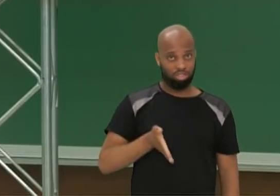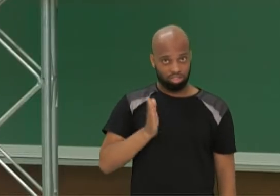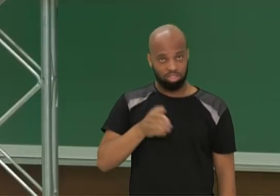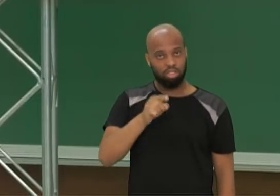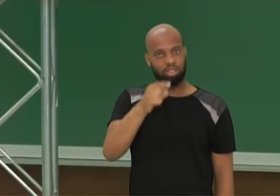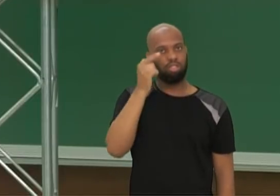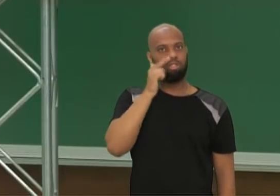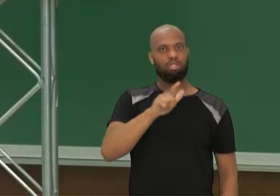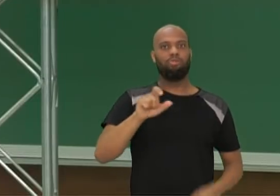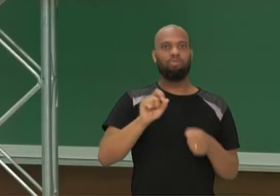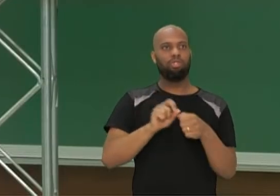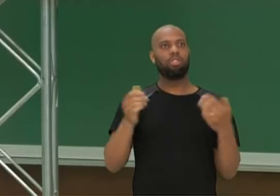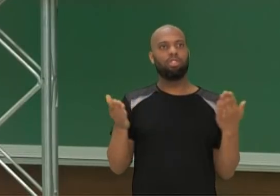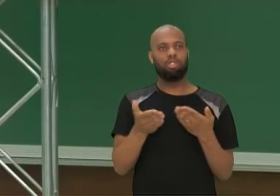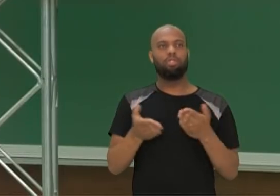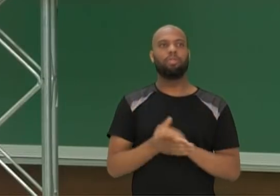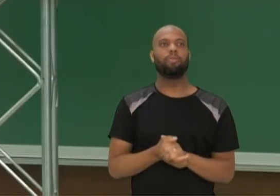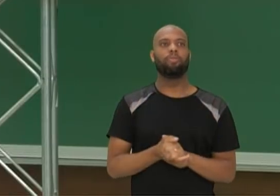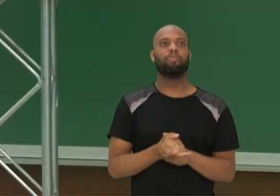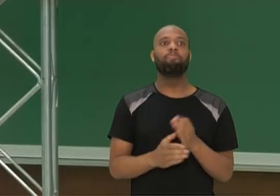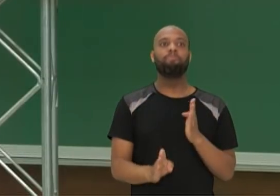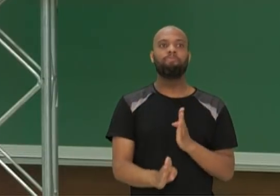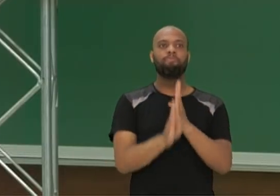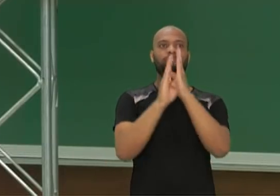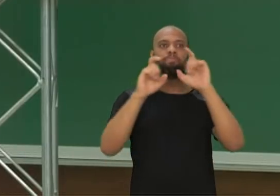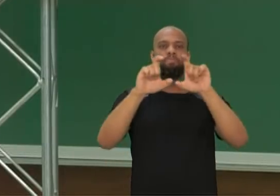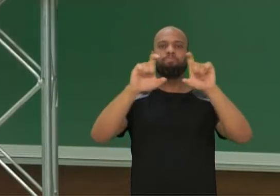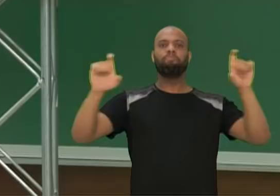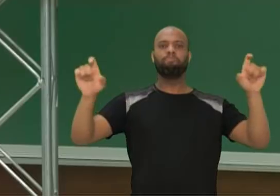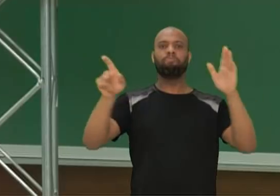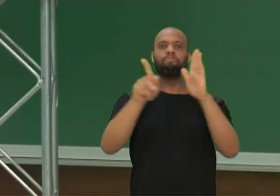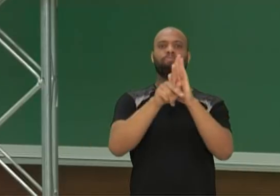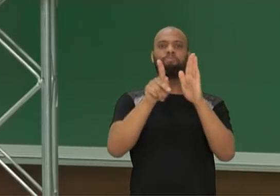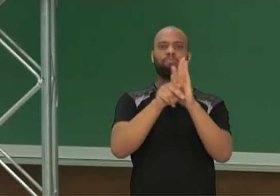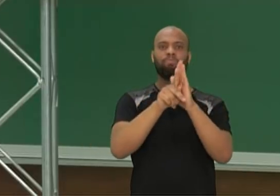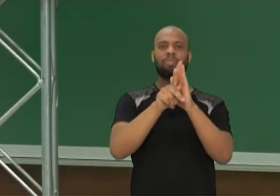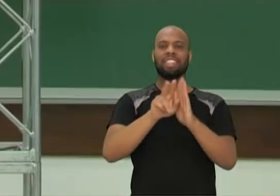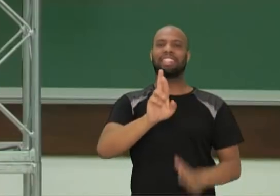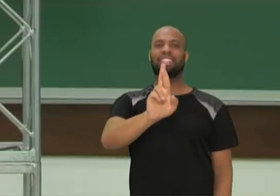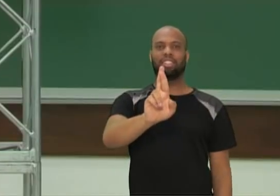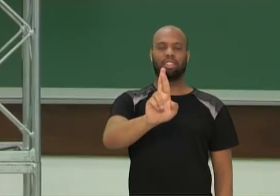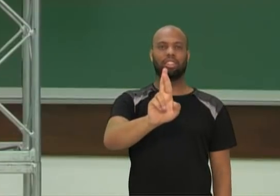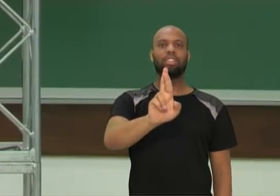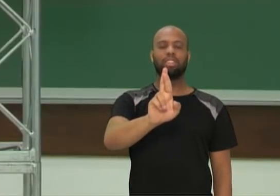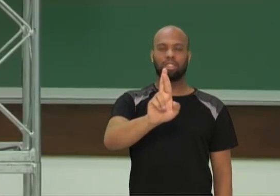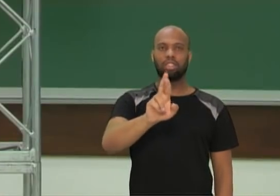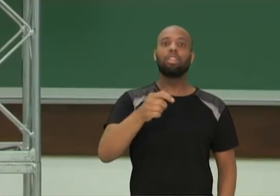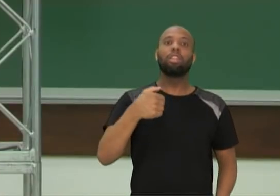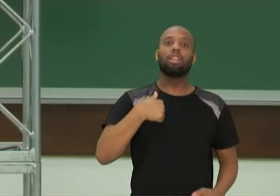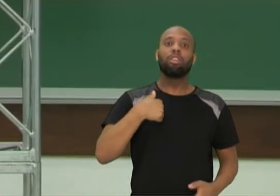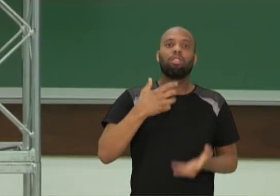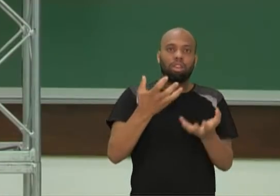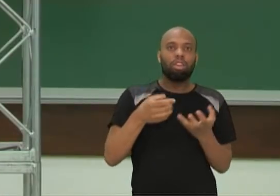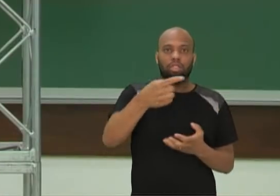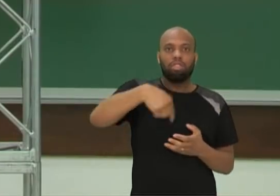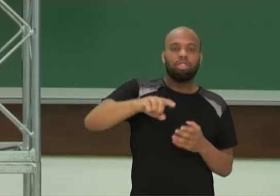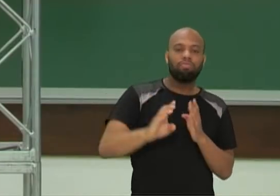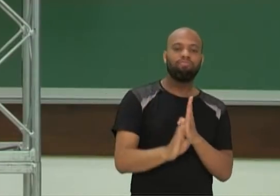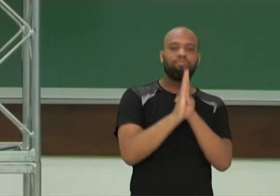para que vocês façam o pontapé inicial. Determine a equação dessa reta diretriz. Então, a tua função aí está